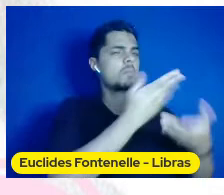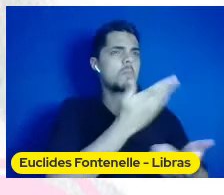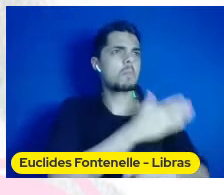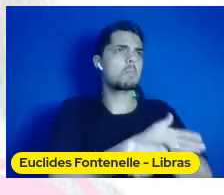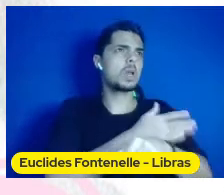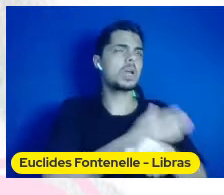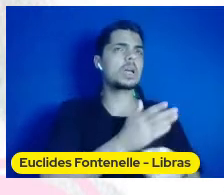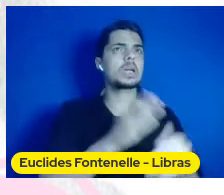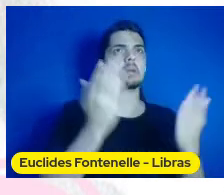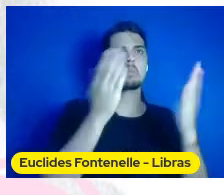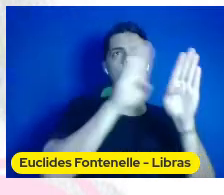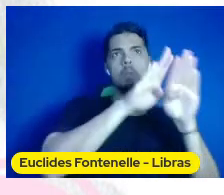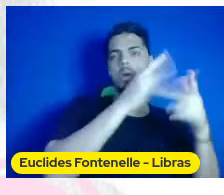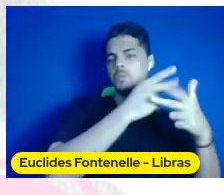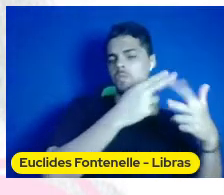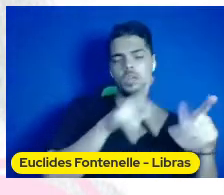branca.